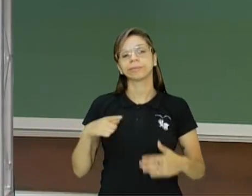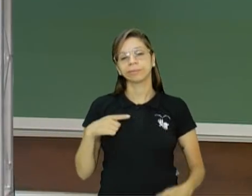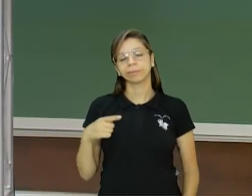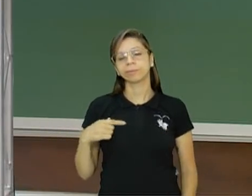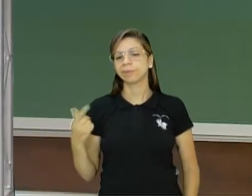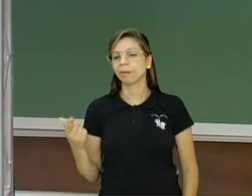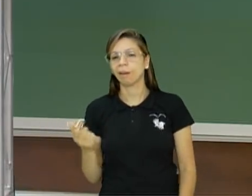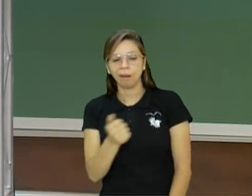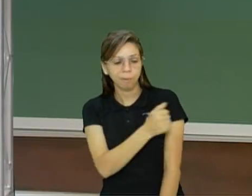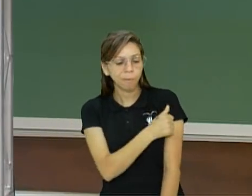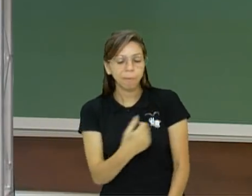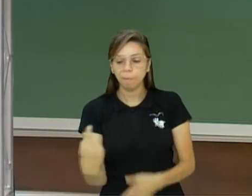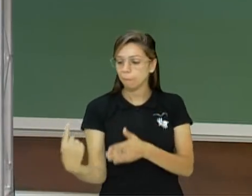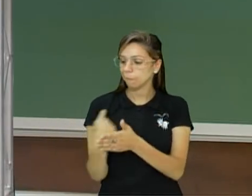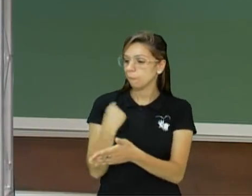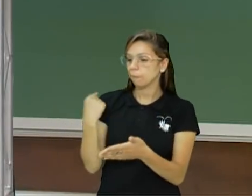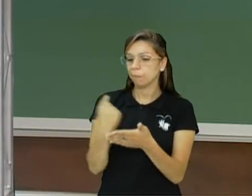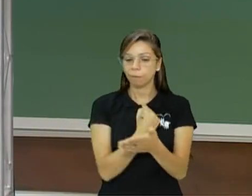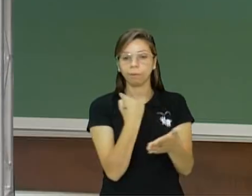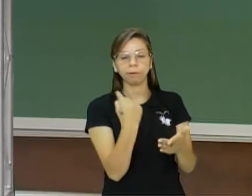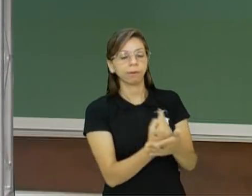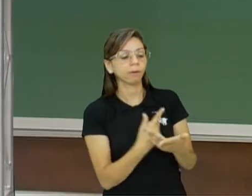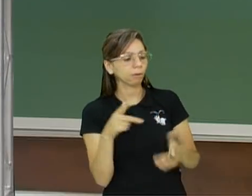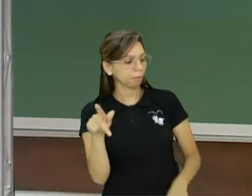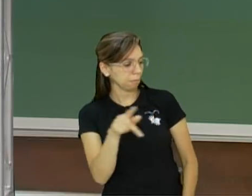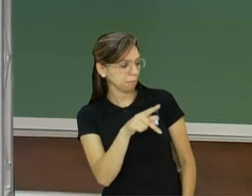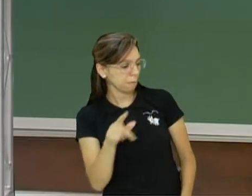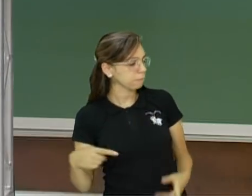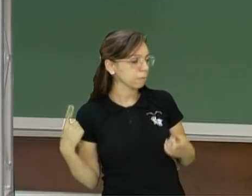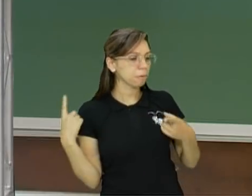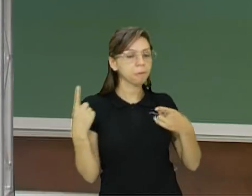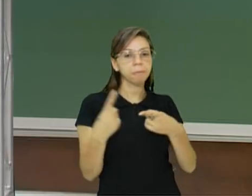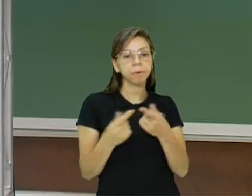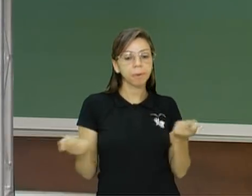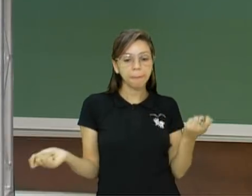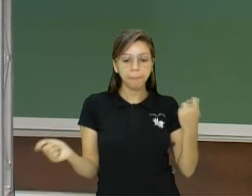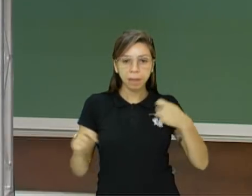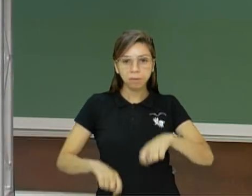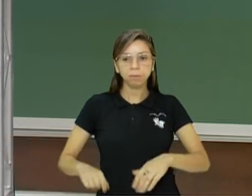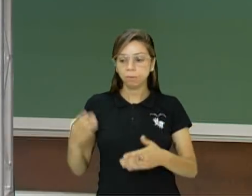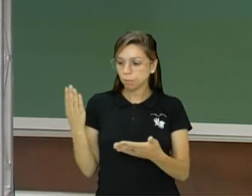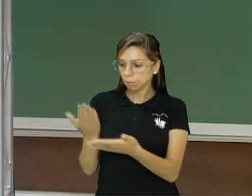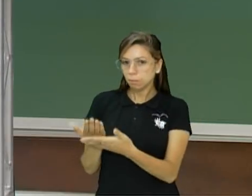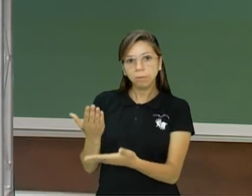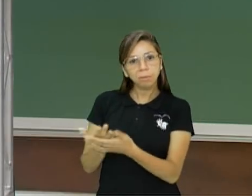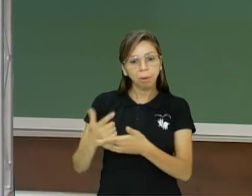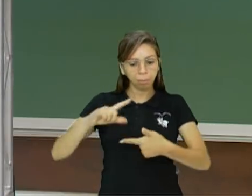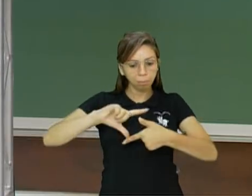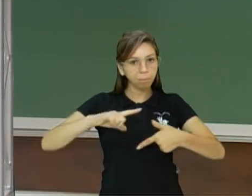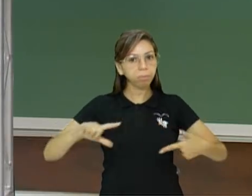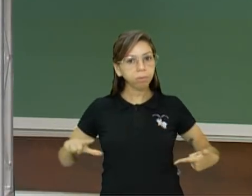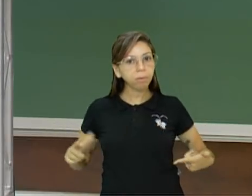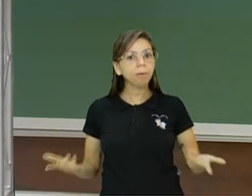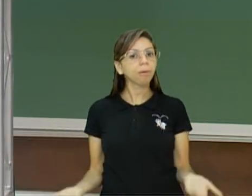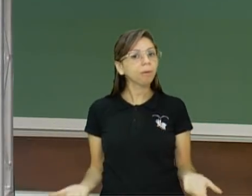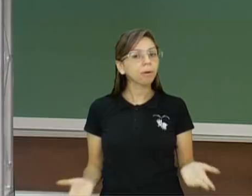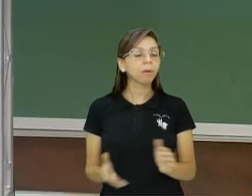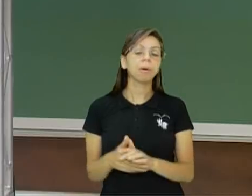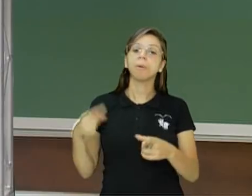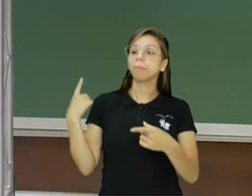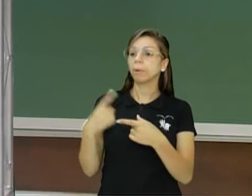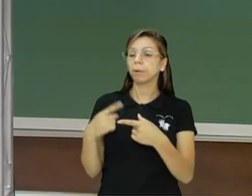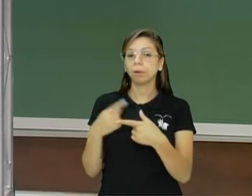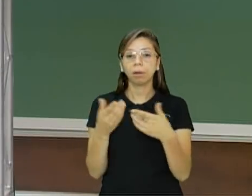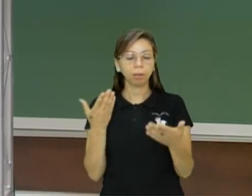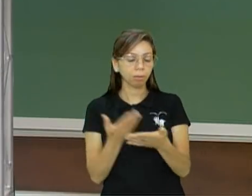alunos me perguntam, prof, por que eu tenho que estudar geometria? Por que eu tenho que estudar